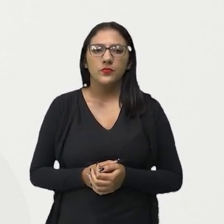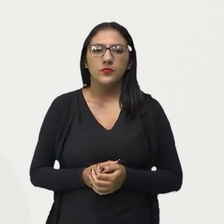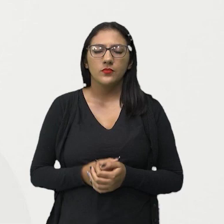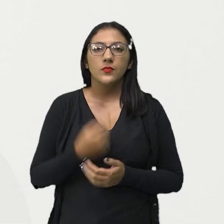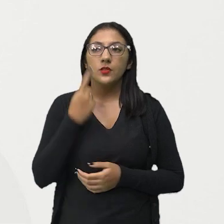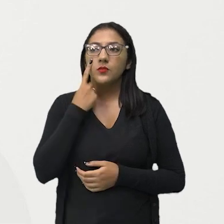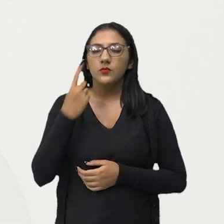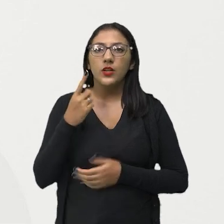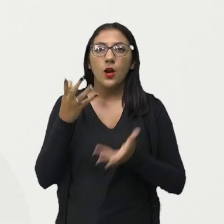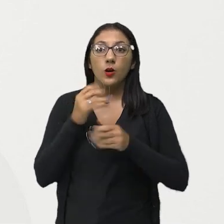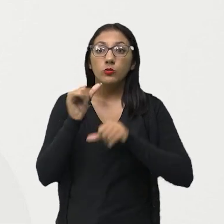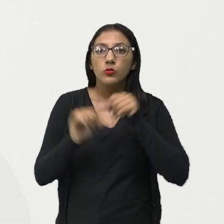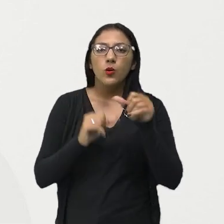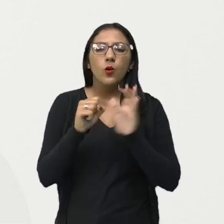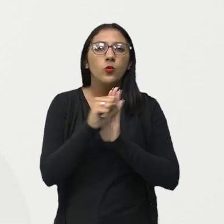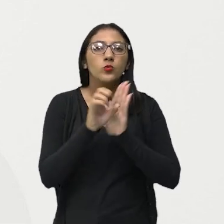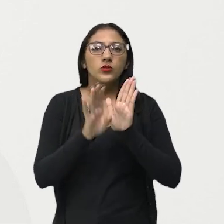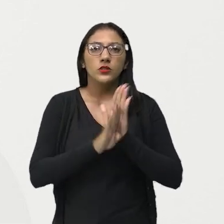subtração, tá bom?